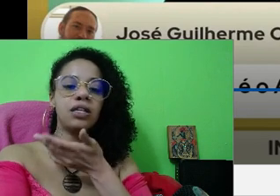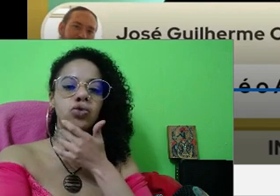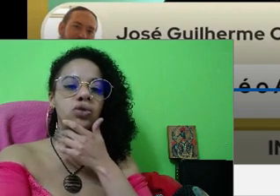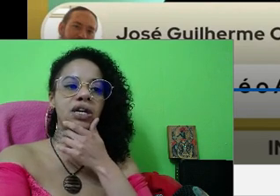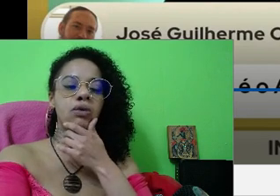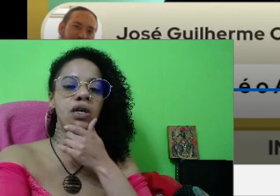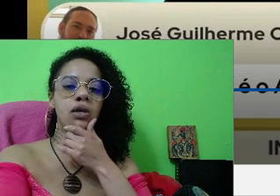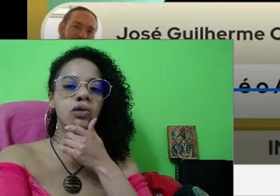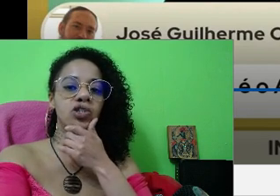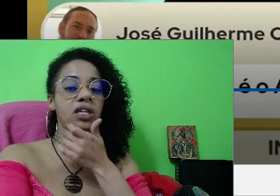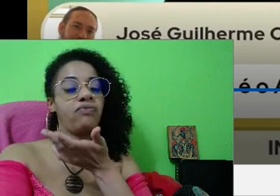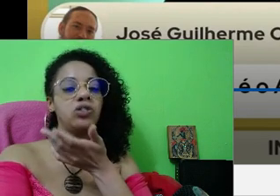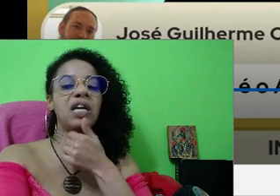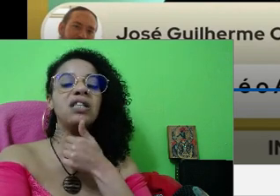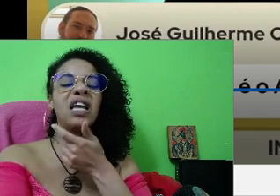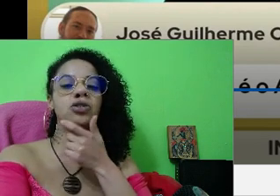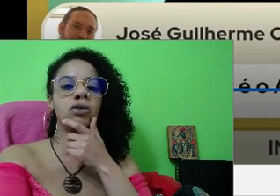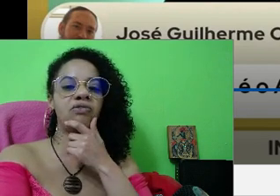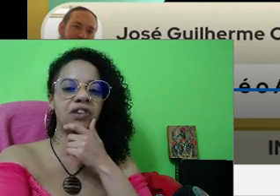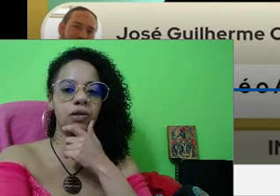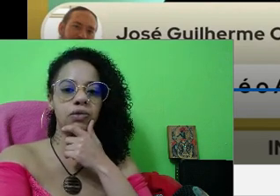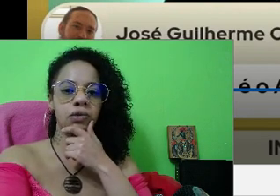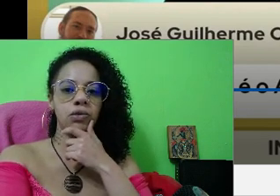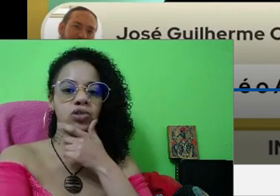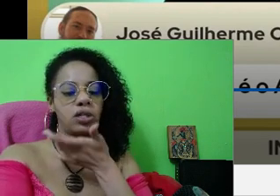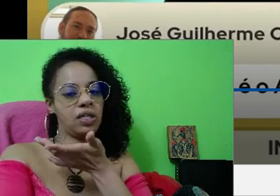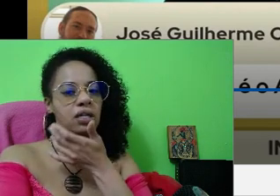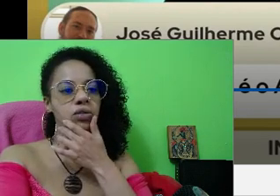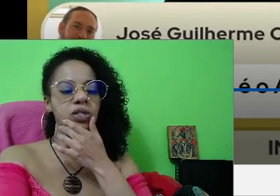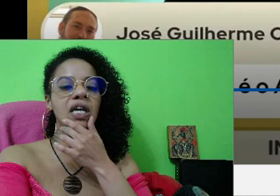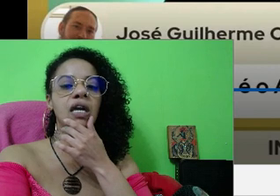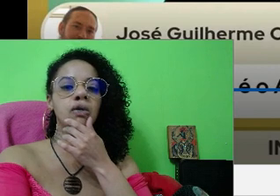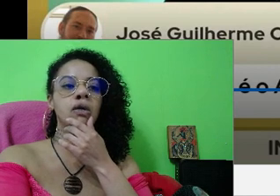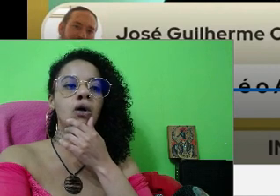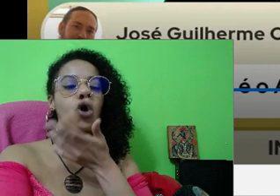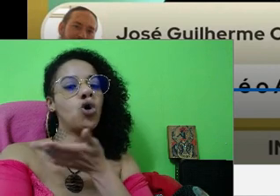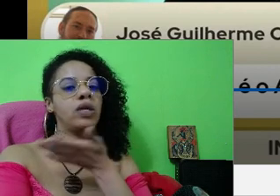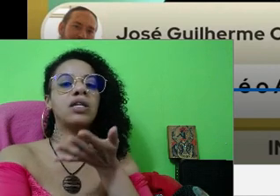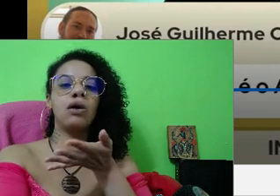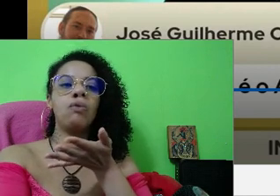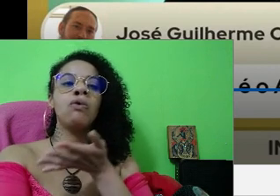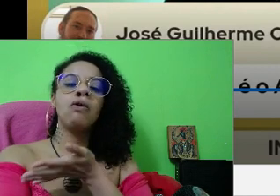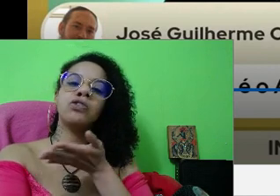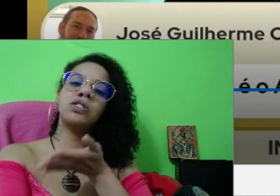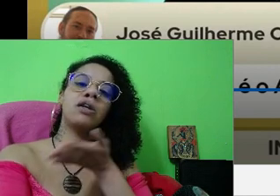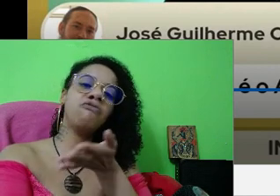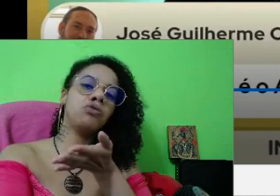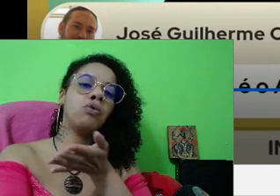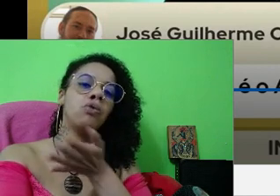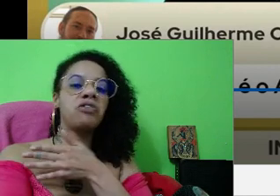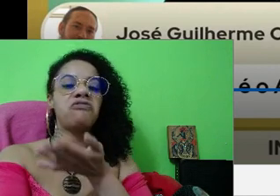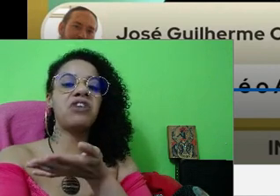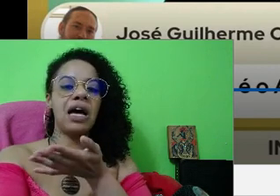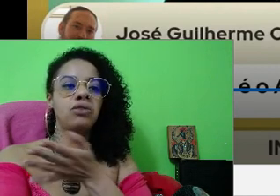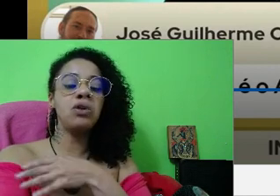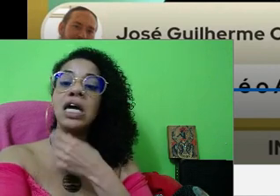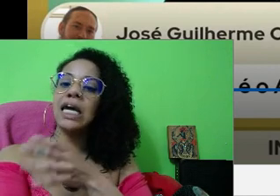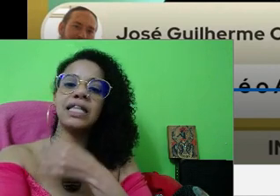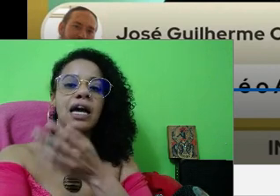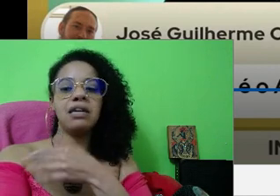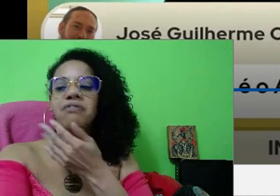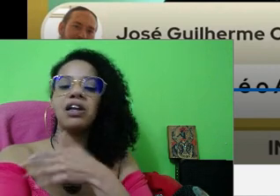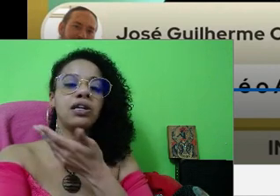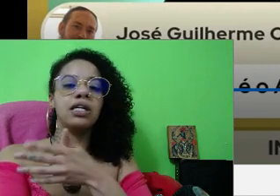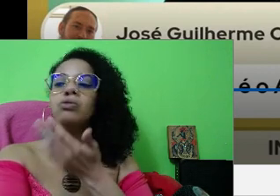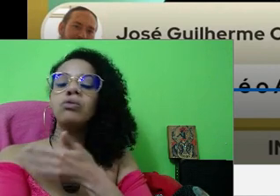E tá tudo tranquilo só que você entende o que eu falo só que você tá distorcendo ou então você não viu o que foi falado